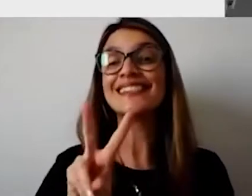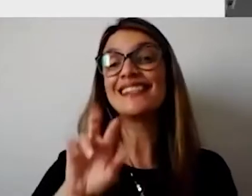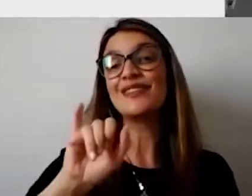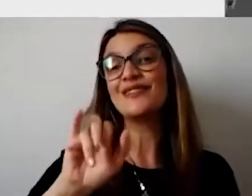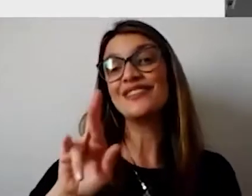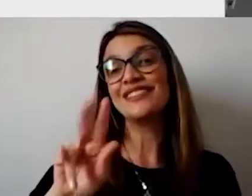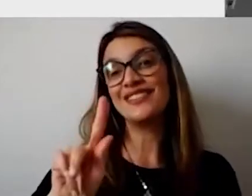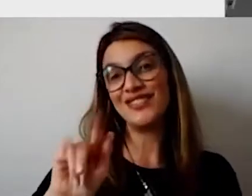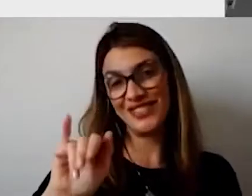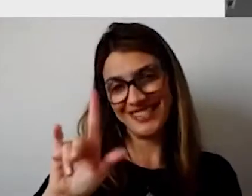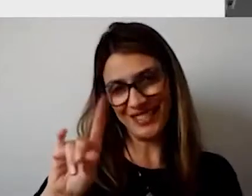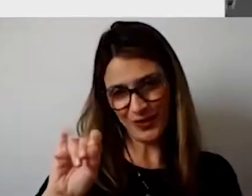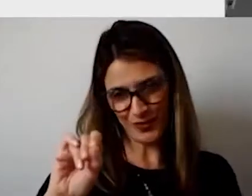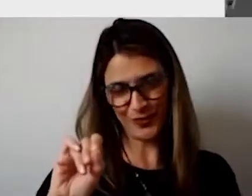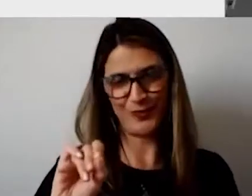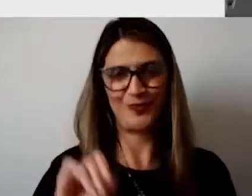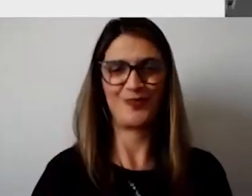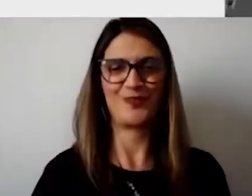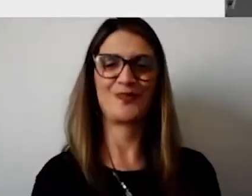Viana.